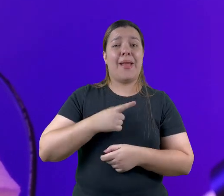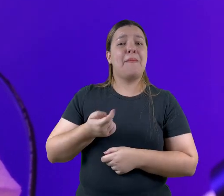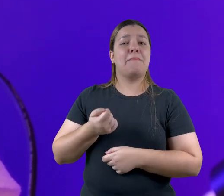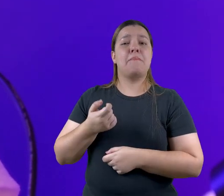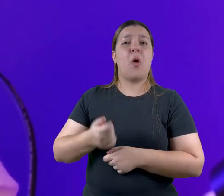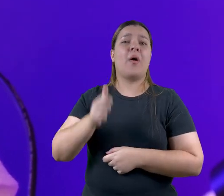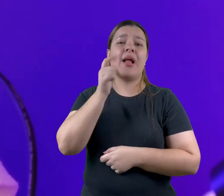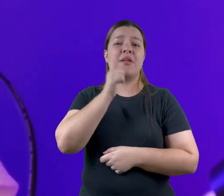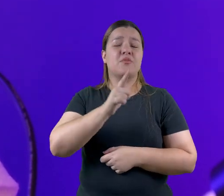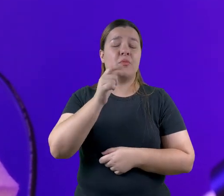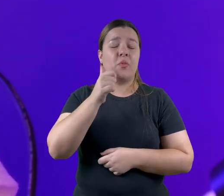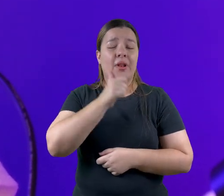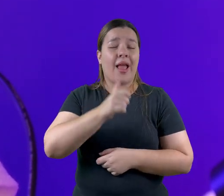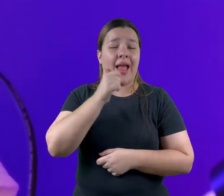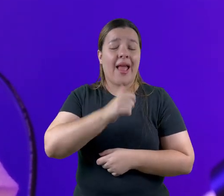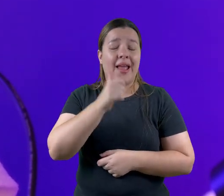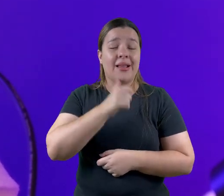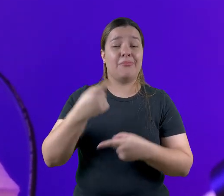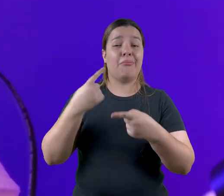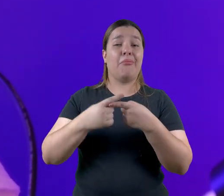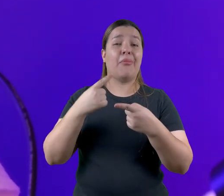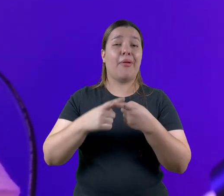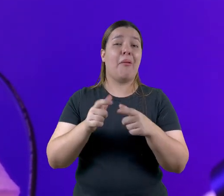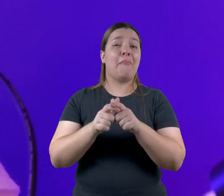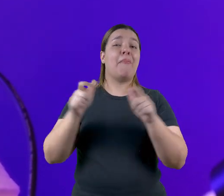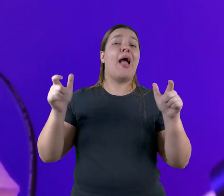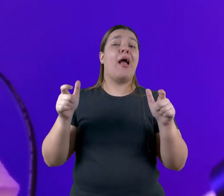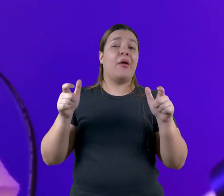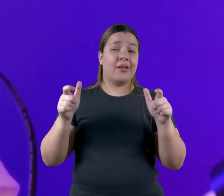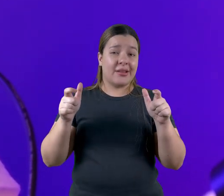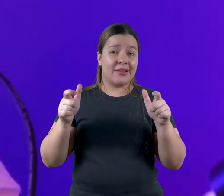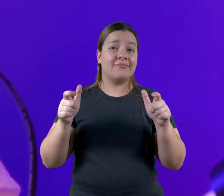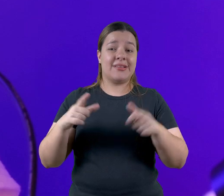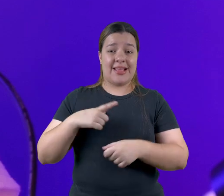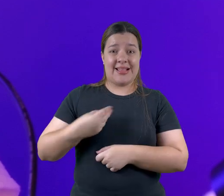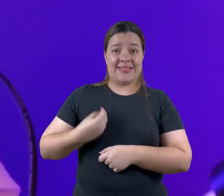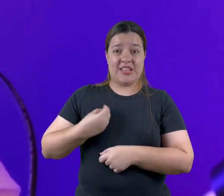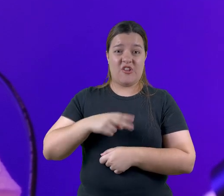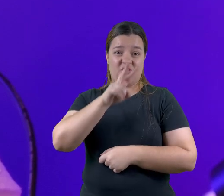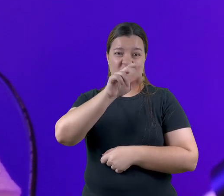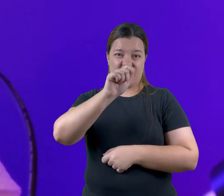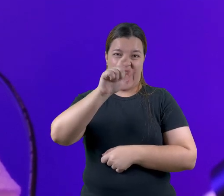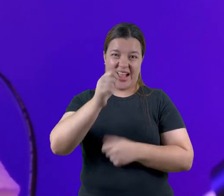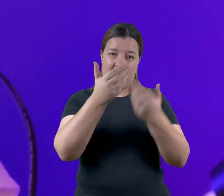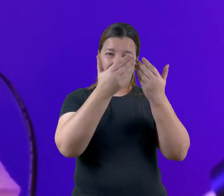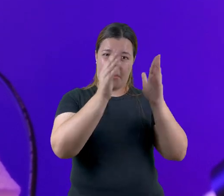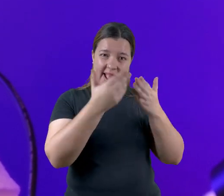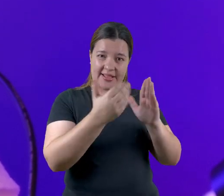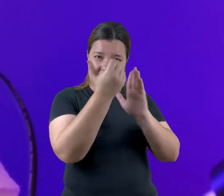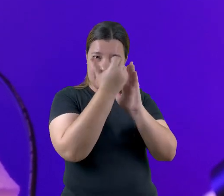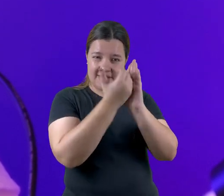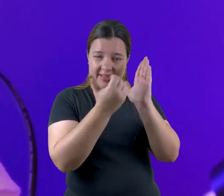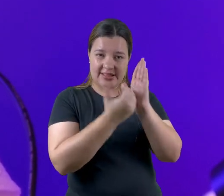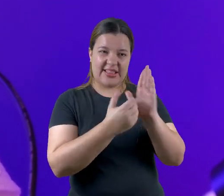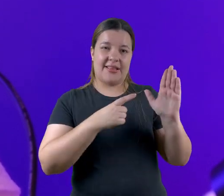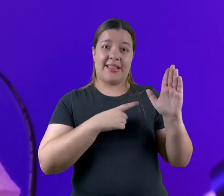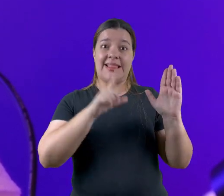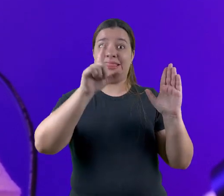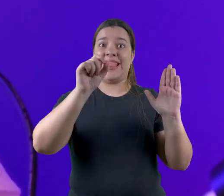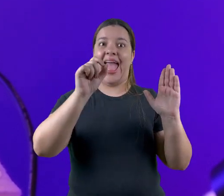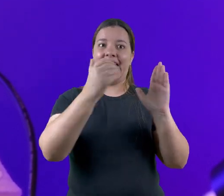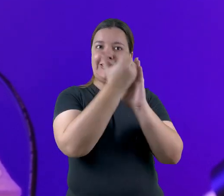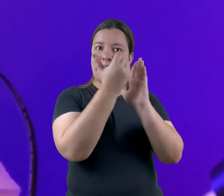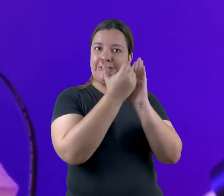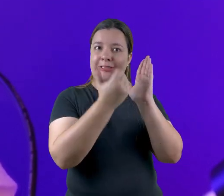que que tem tão poucas mulheres né porque via de regra eh quando existe uma vaga aberta Essa vaga tem lá por